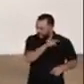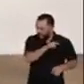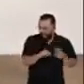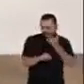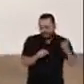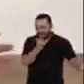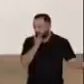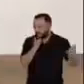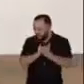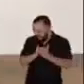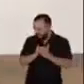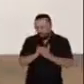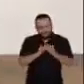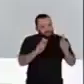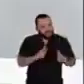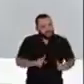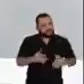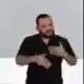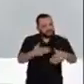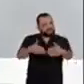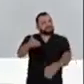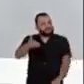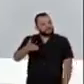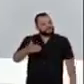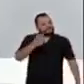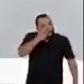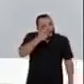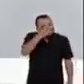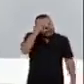dizer pra mim está tudo bem vamos pra frente eu acho que isso deixa as pessoas felizes